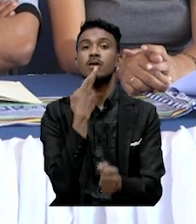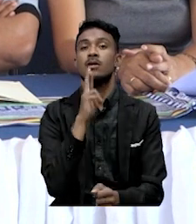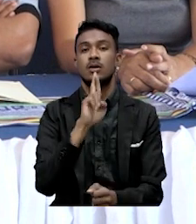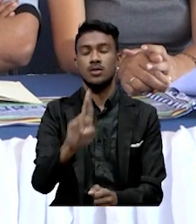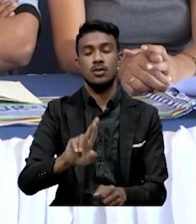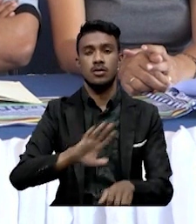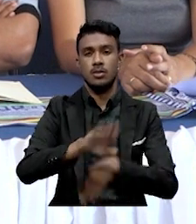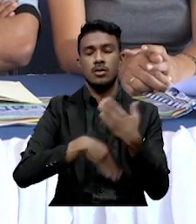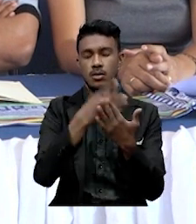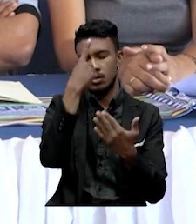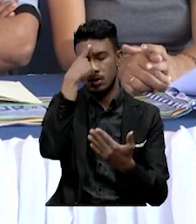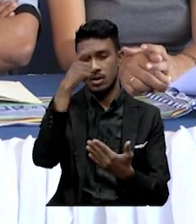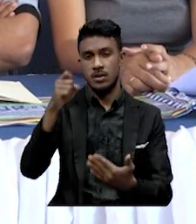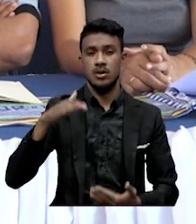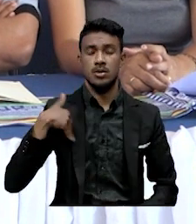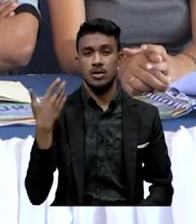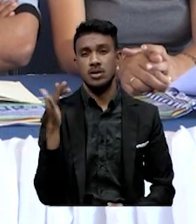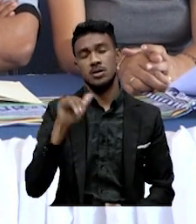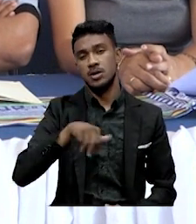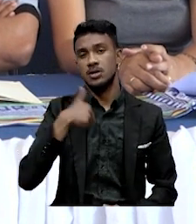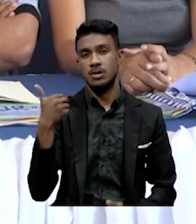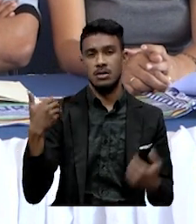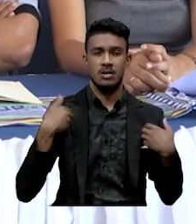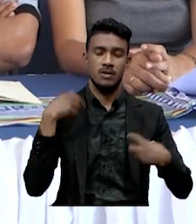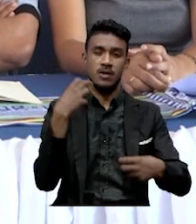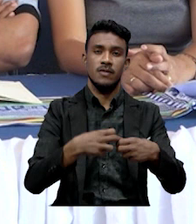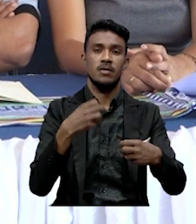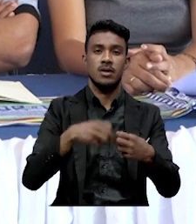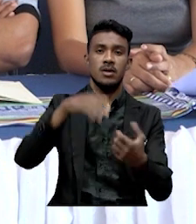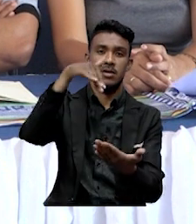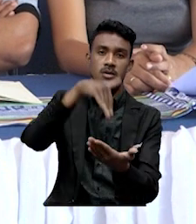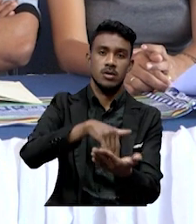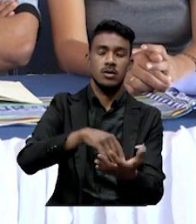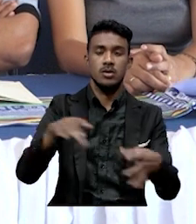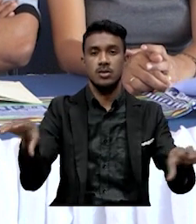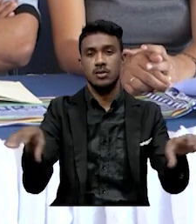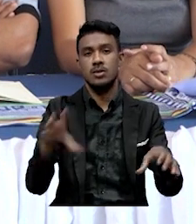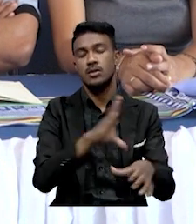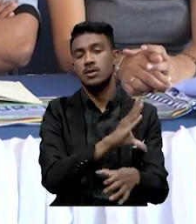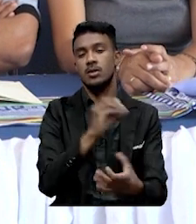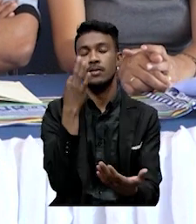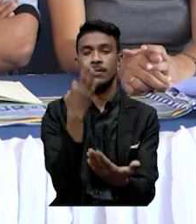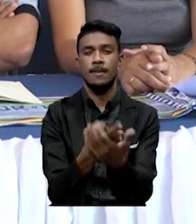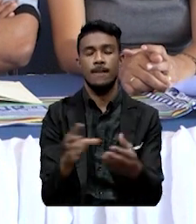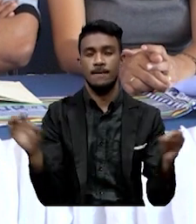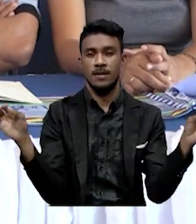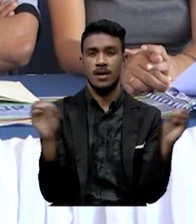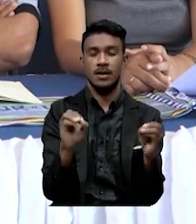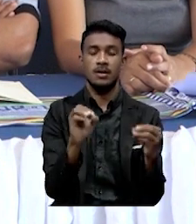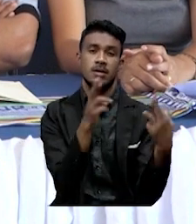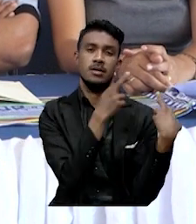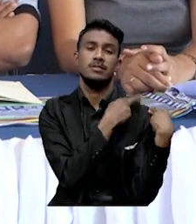balum ho dificuldade iha estudo, serviço, ka finanças la ia